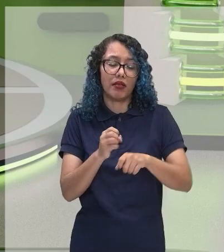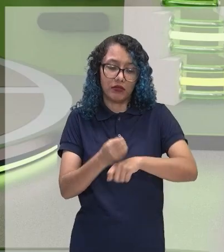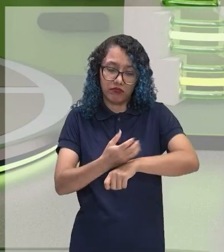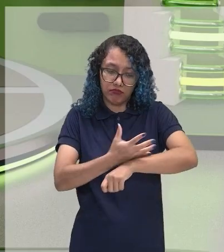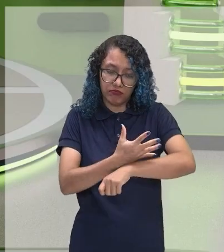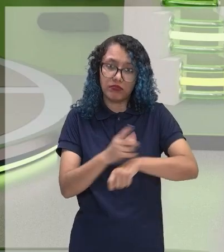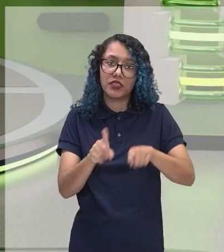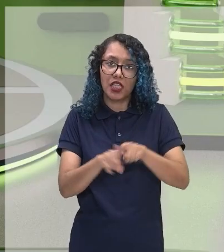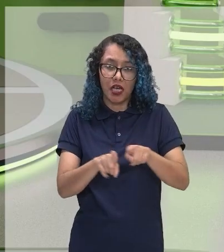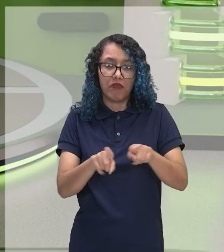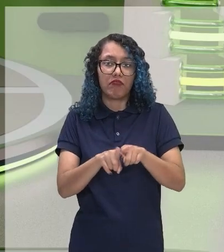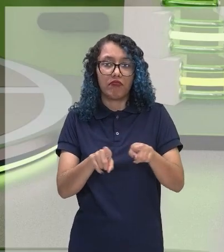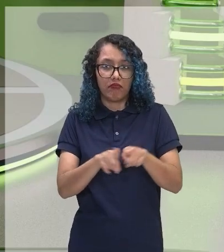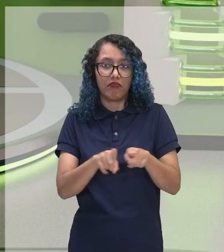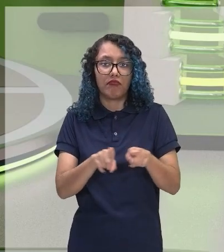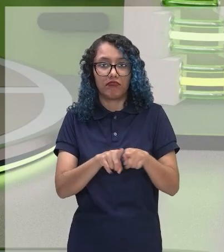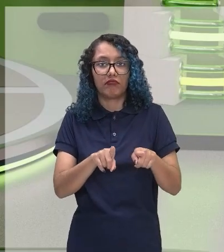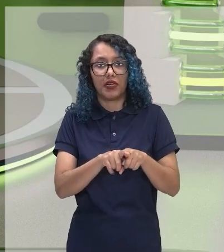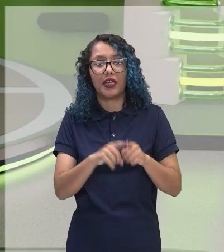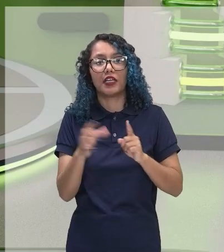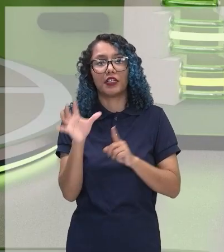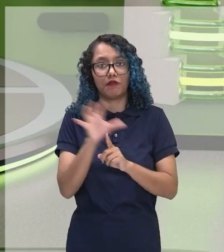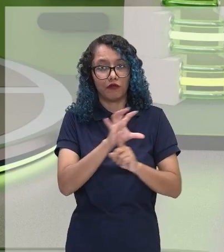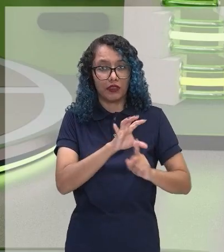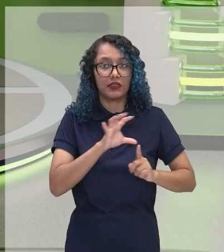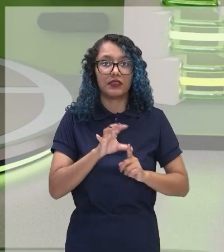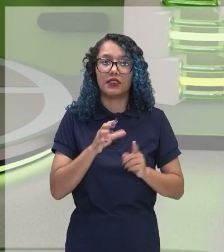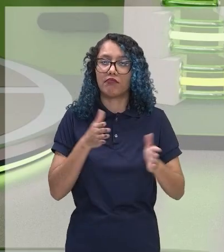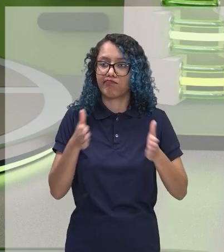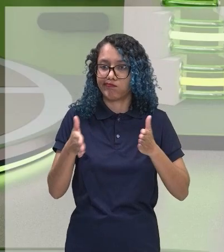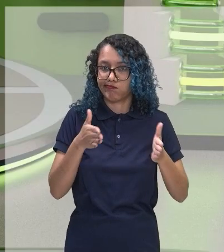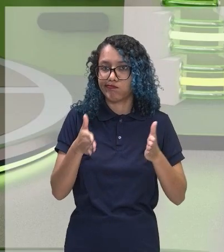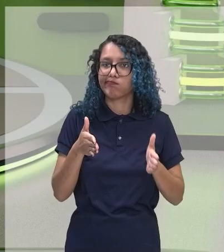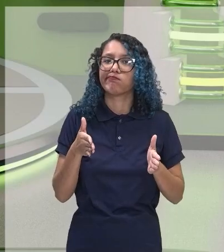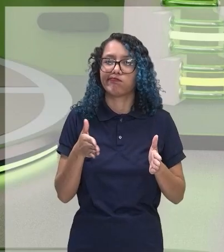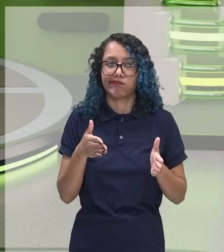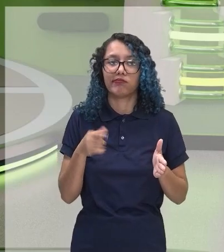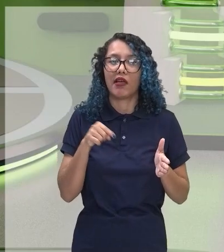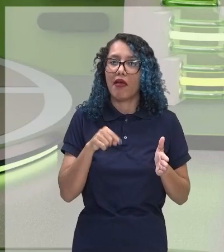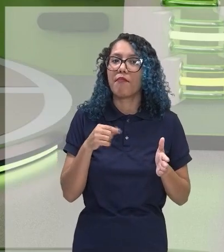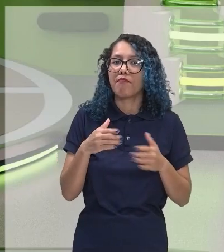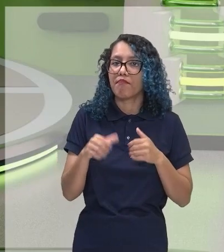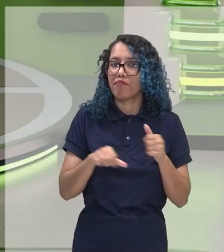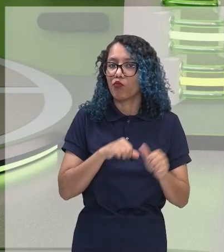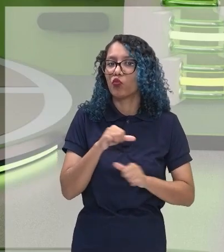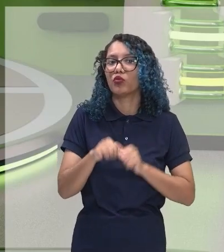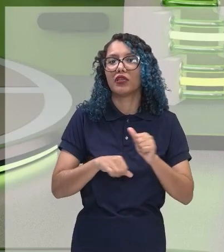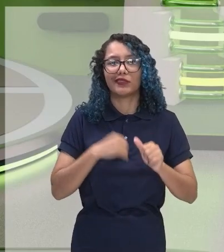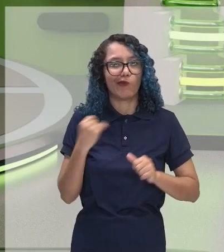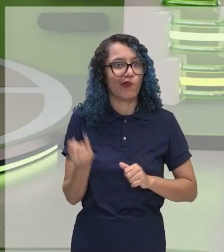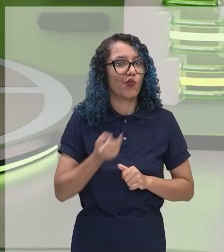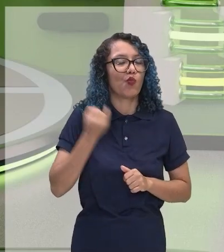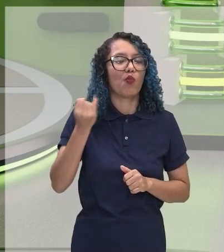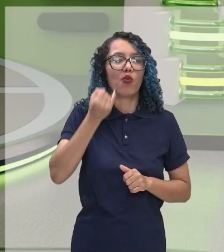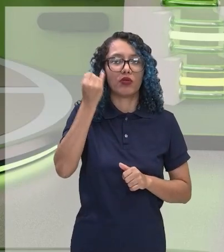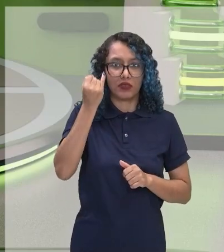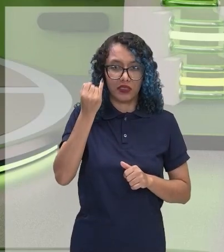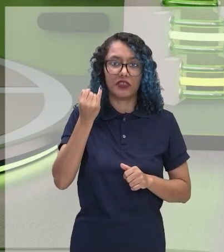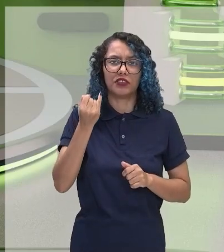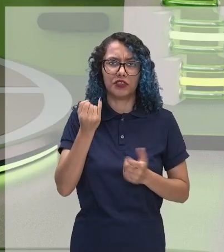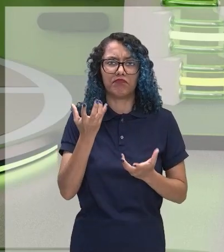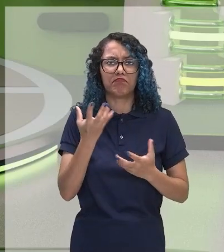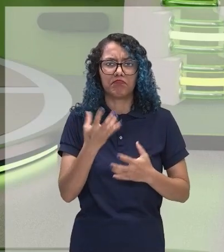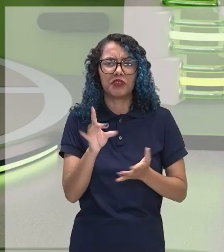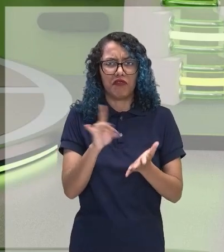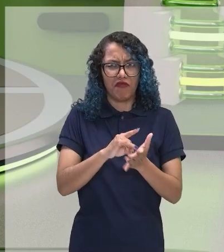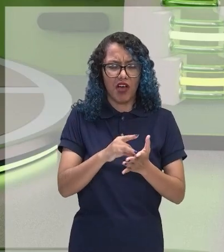aí nessa fase, porque é uma fase de grandes mudanças e vem realmente aquele turbilhão de emoções, né,